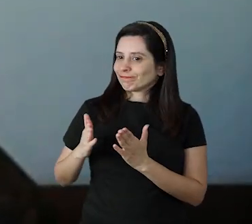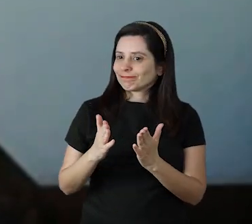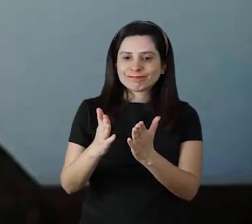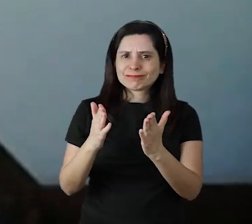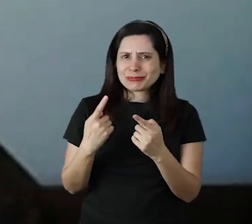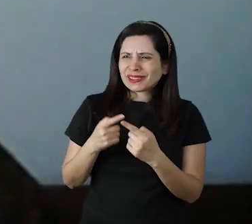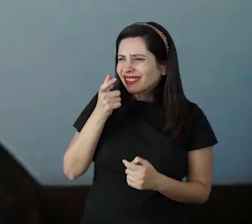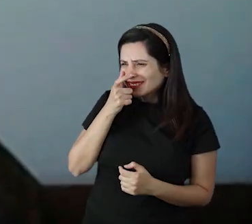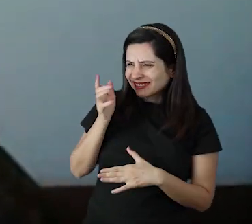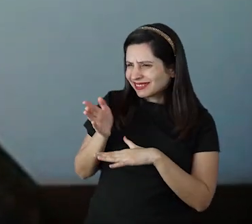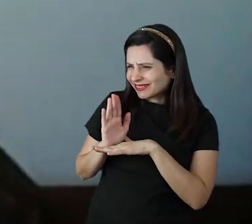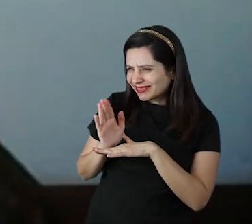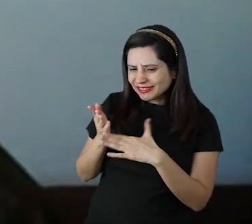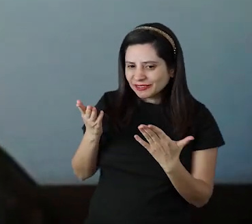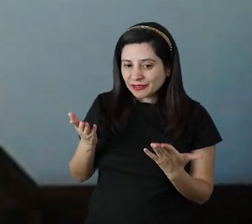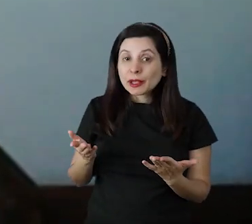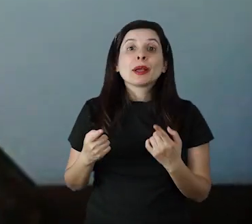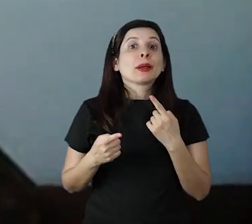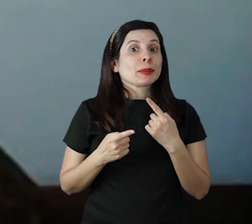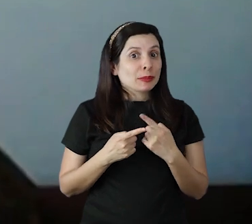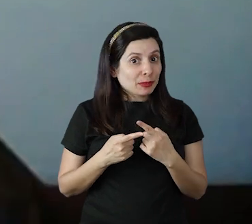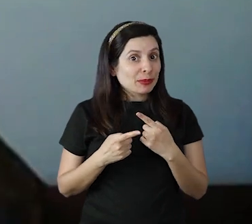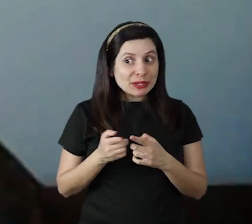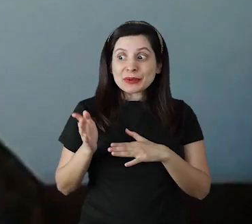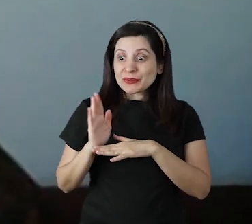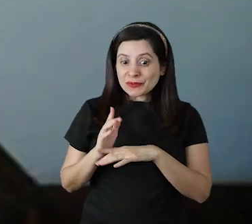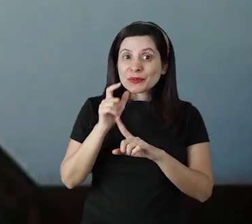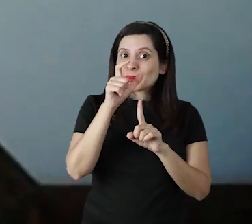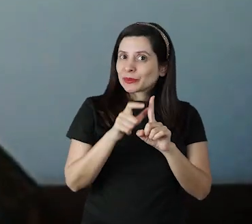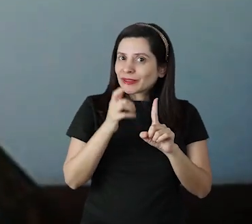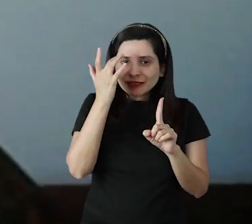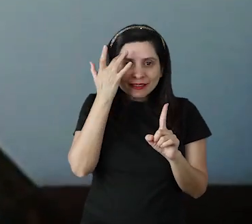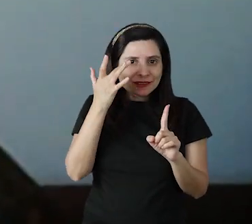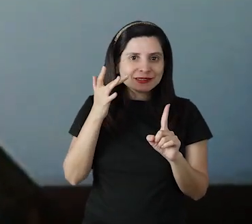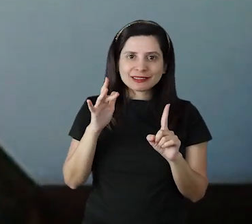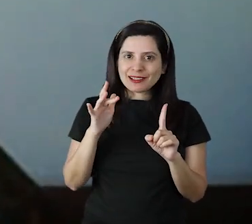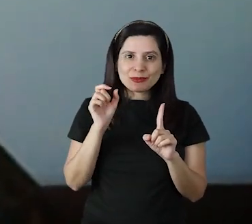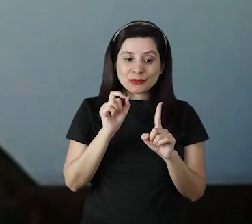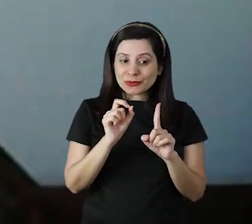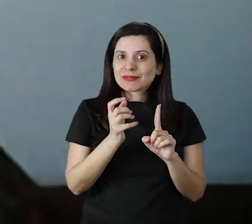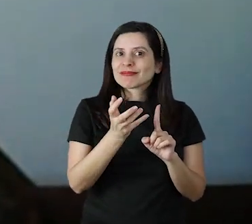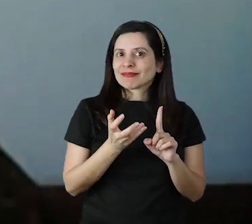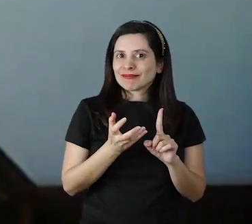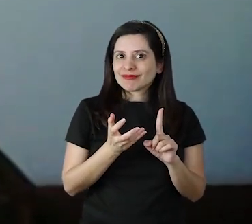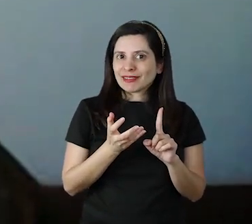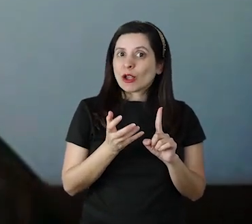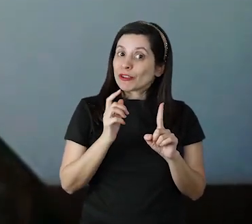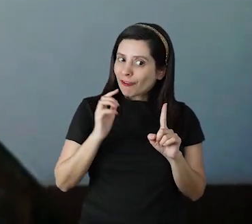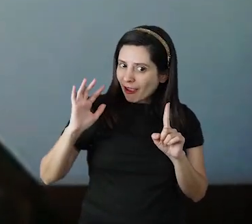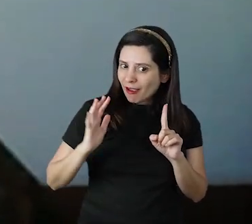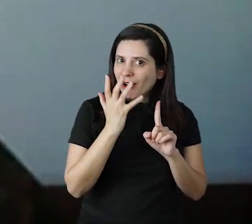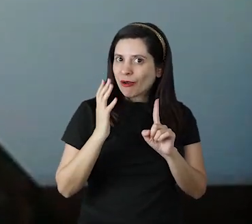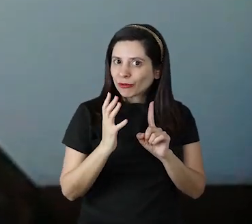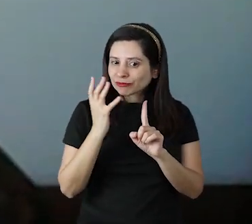filme, né? Porque um filme nem o personagem sabe aquilo que ele quer, né. É aquilo que acontece às vezes